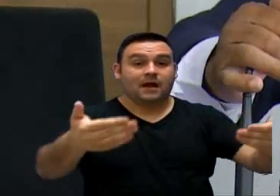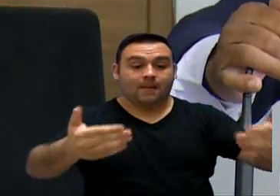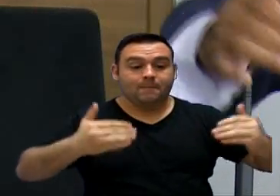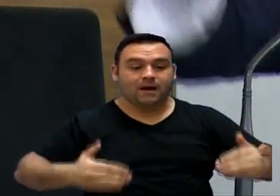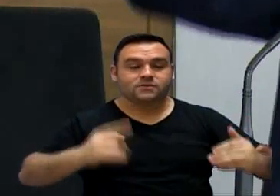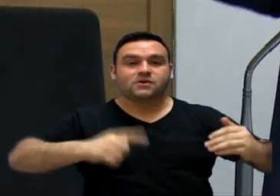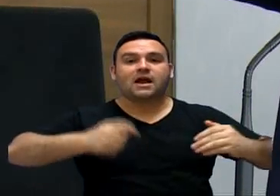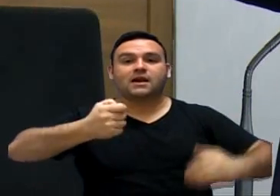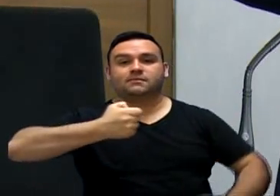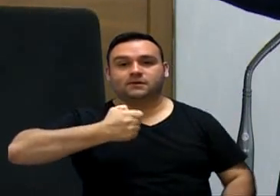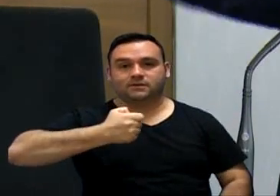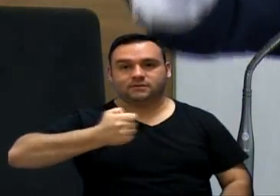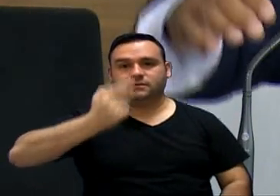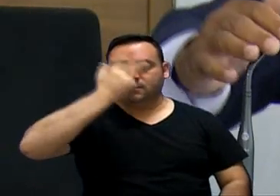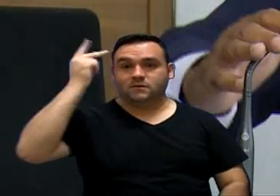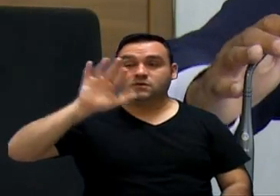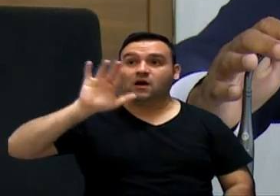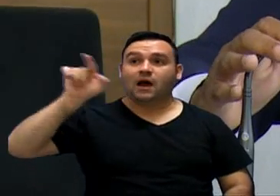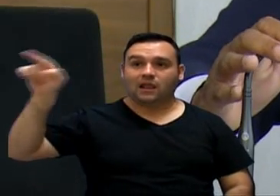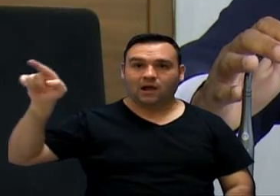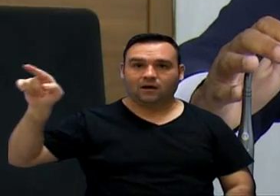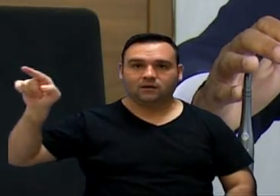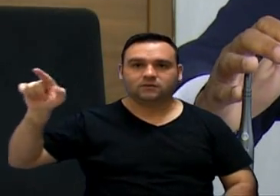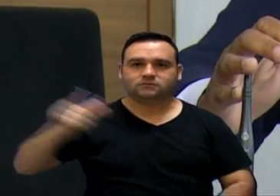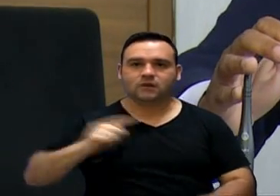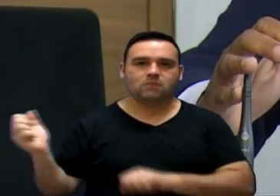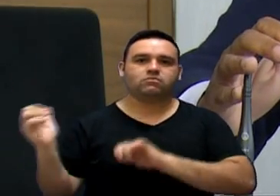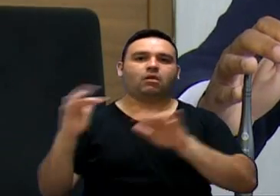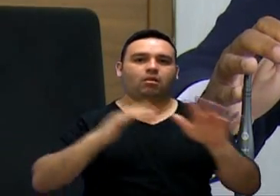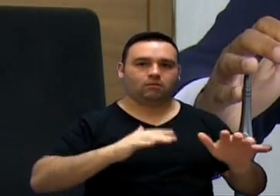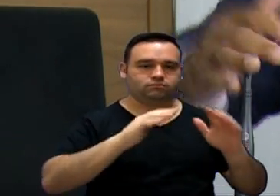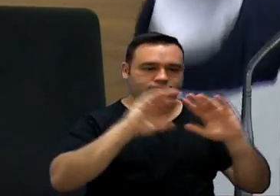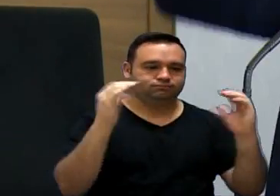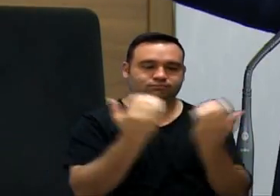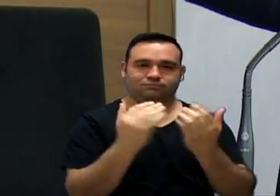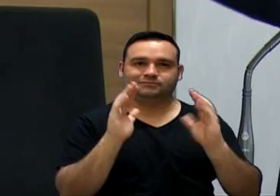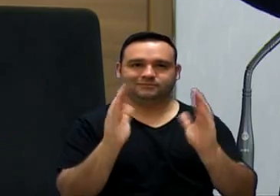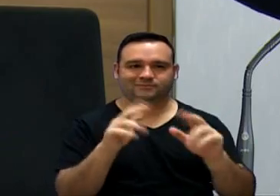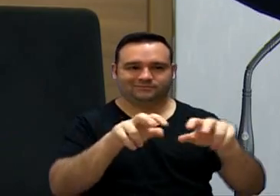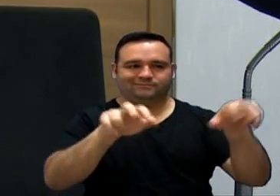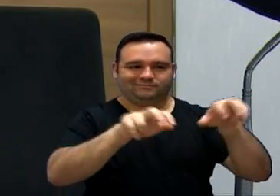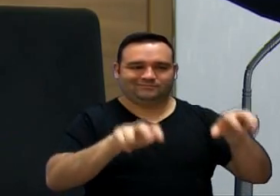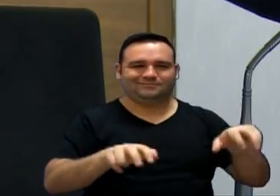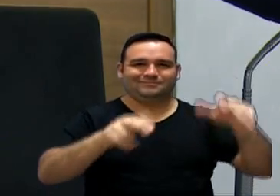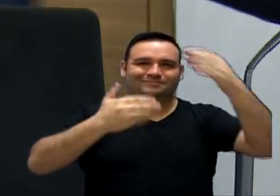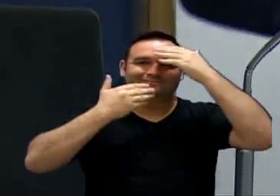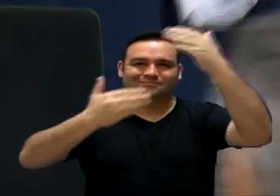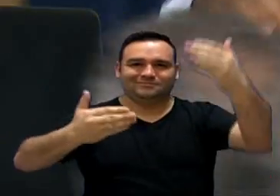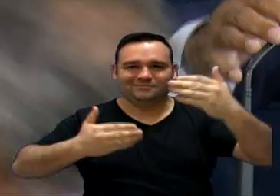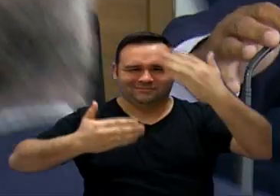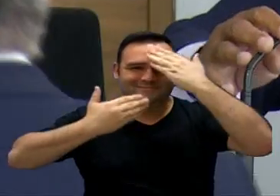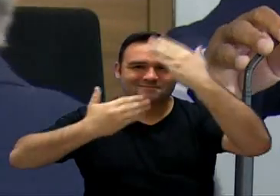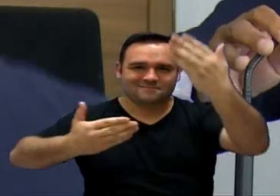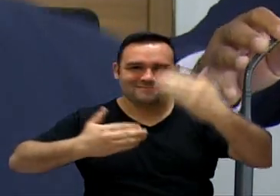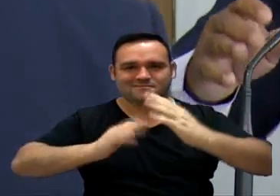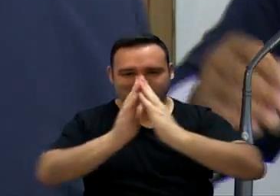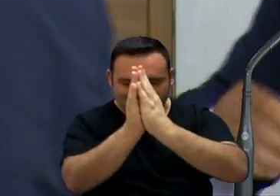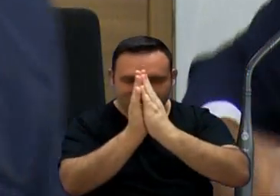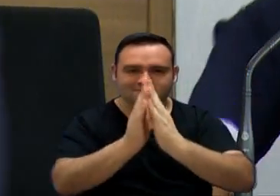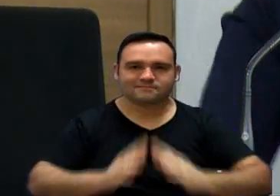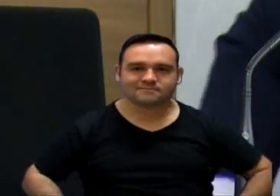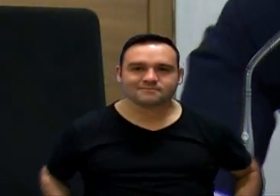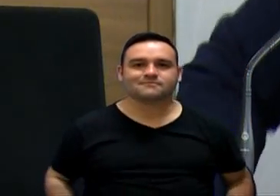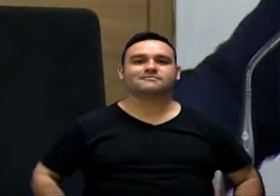imprensa? Não, já veio o pessoal que estava lá, já veio para cá já. Aí, tá joia? Obrigado, doutor. Obrigadão mesmo.